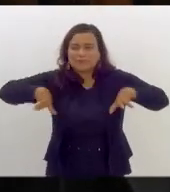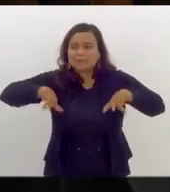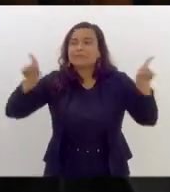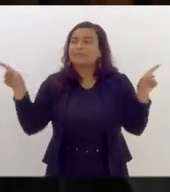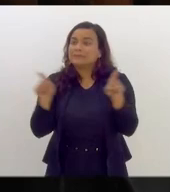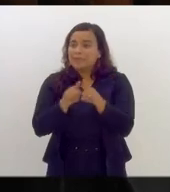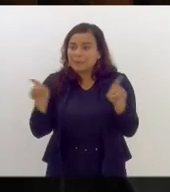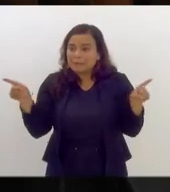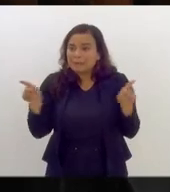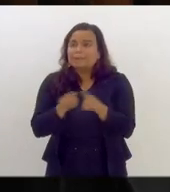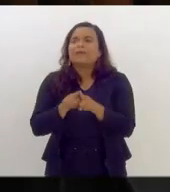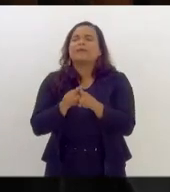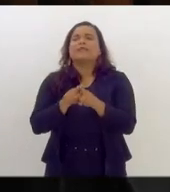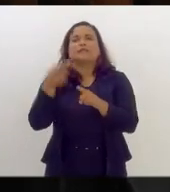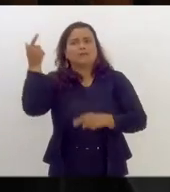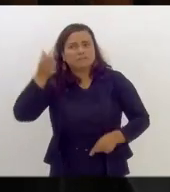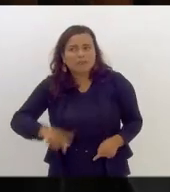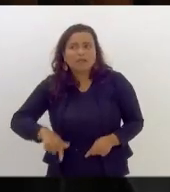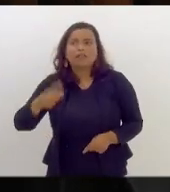outras vezes